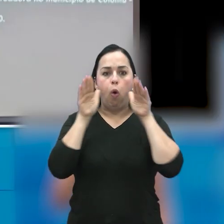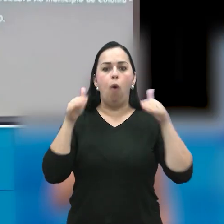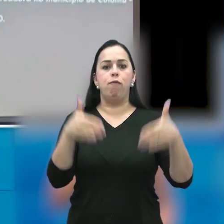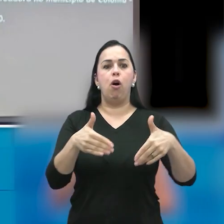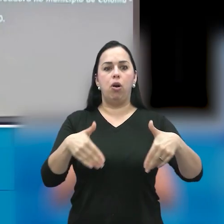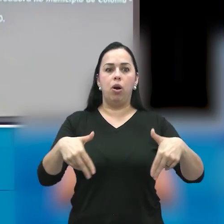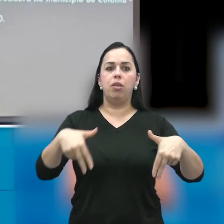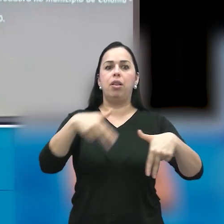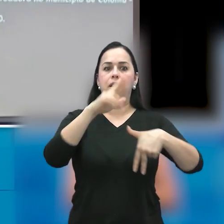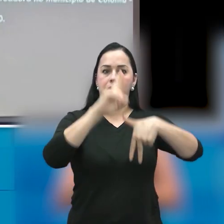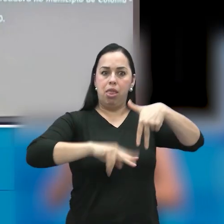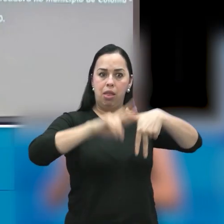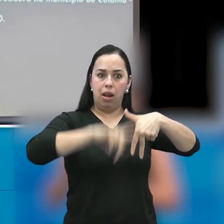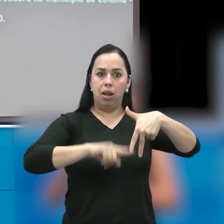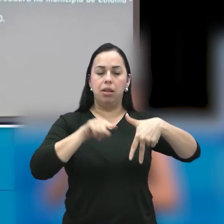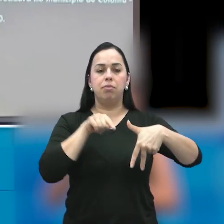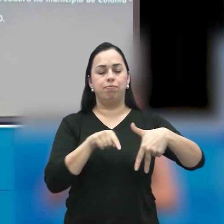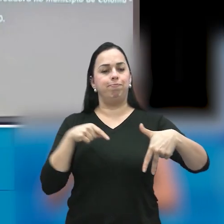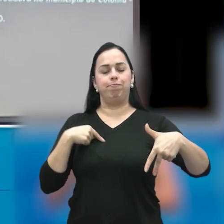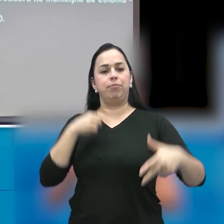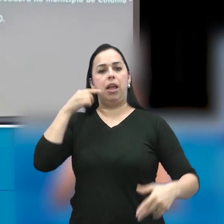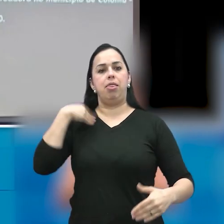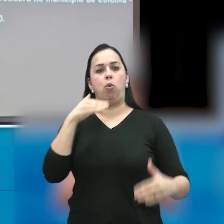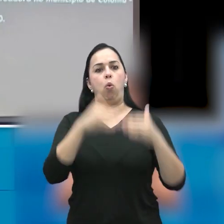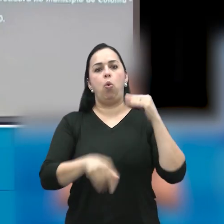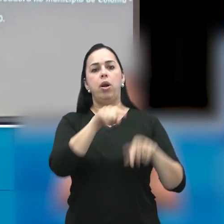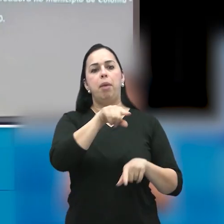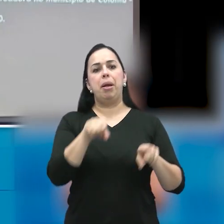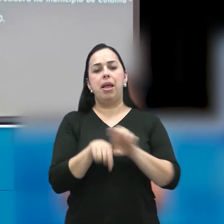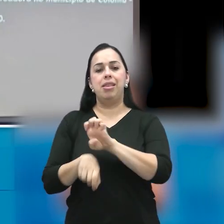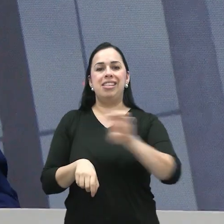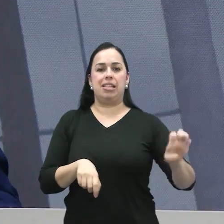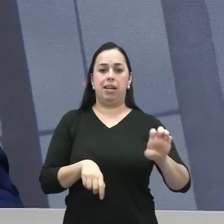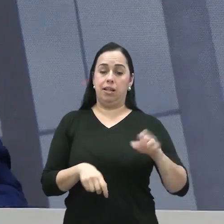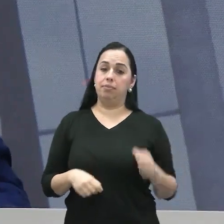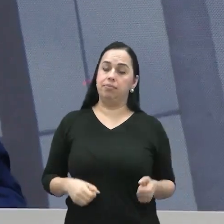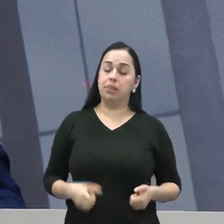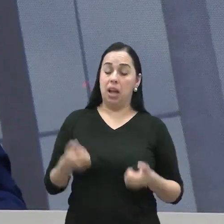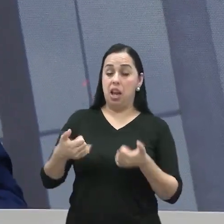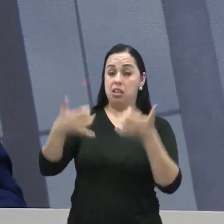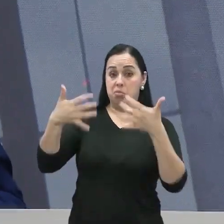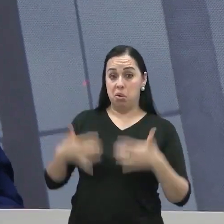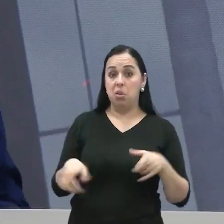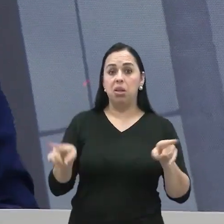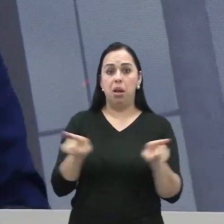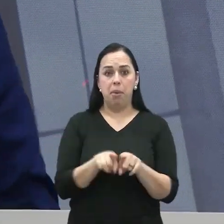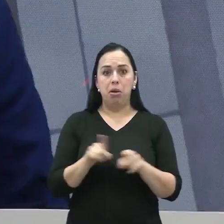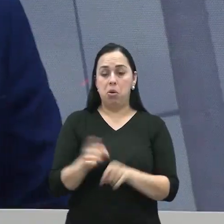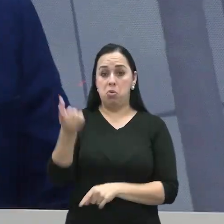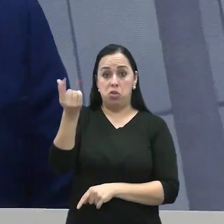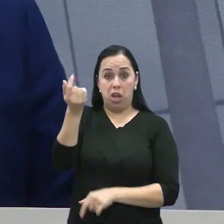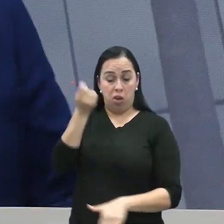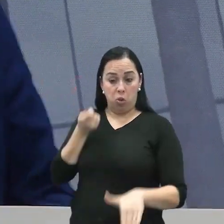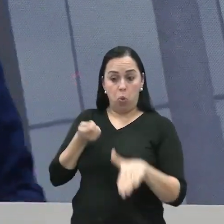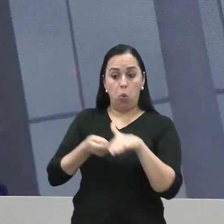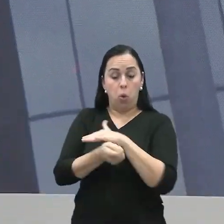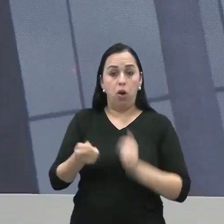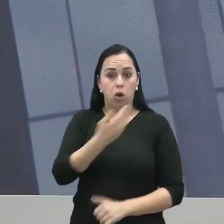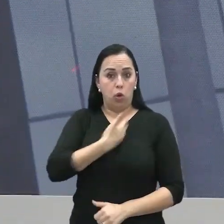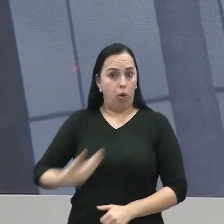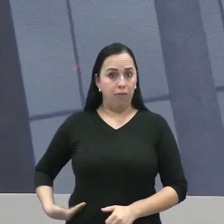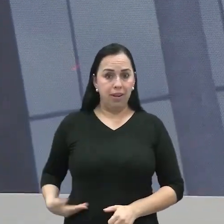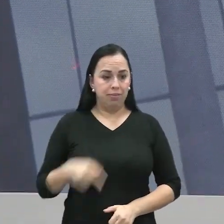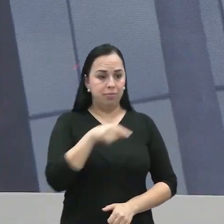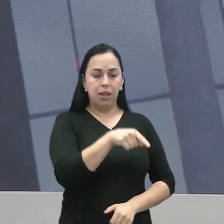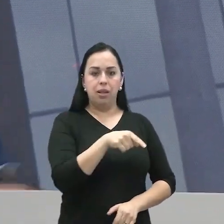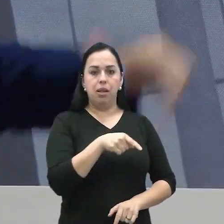em ideologias consideradas por ele de esquerda. De acordo com o vereador, o dinheiro público não